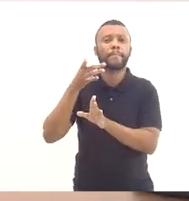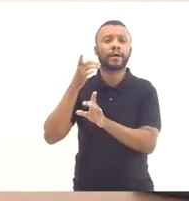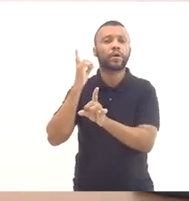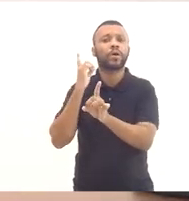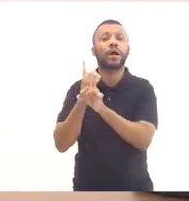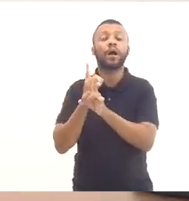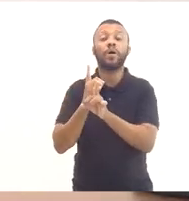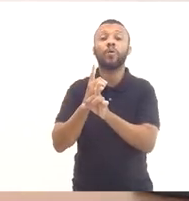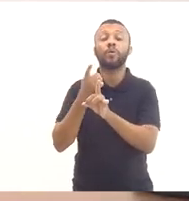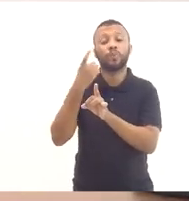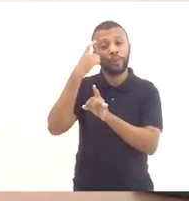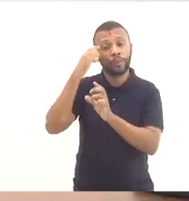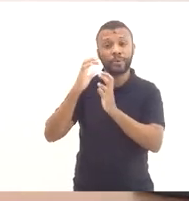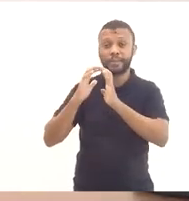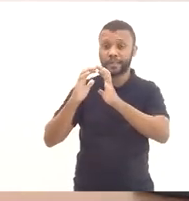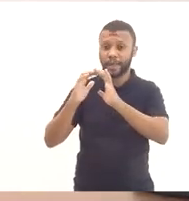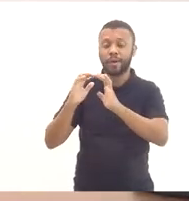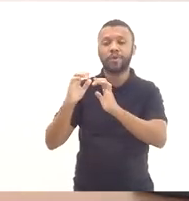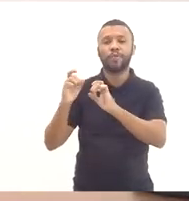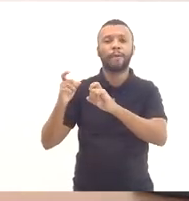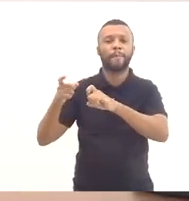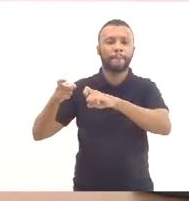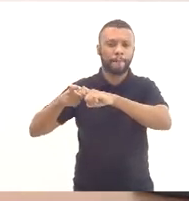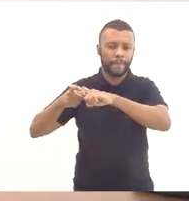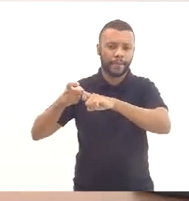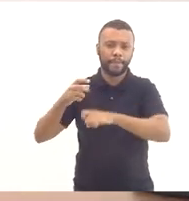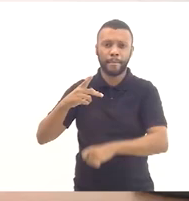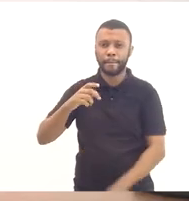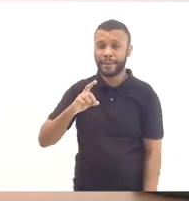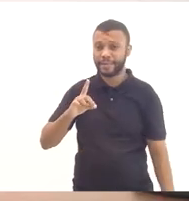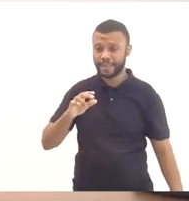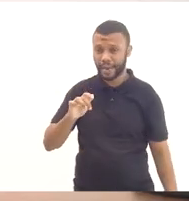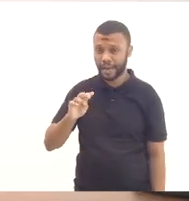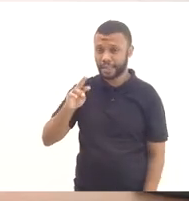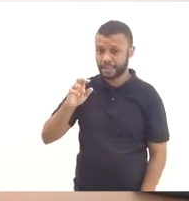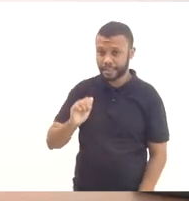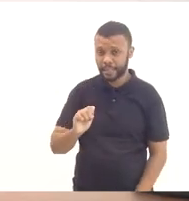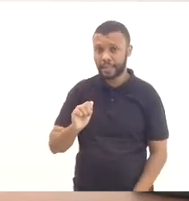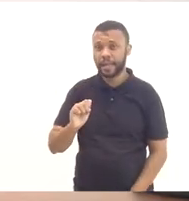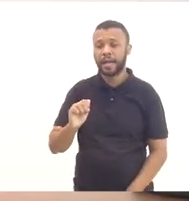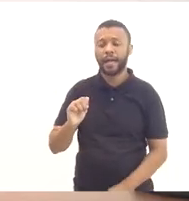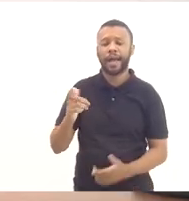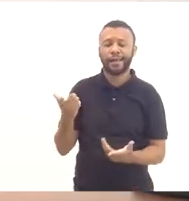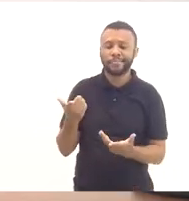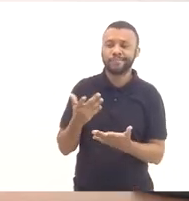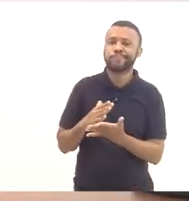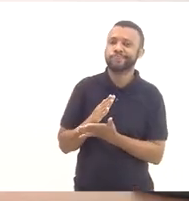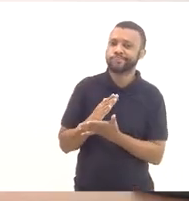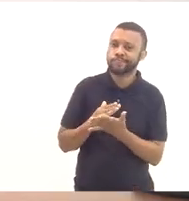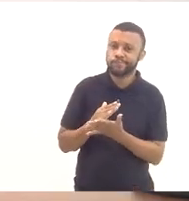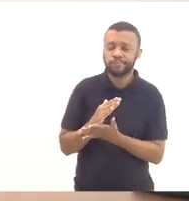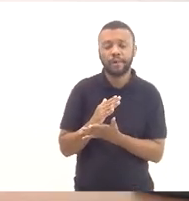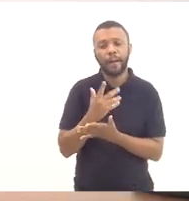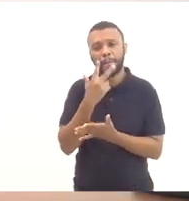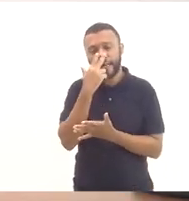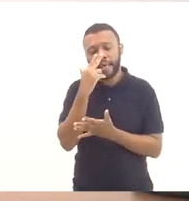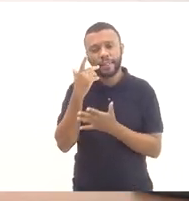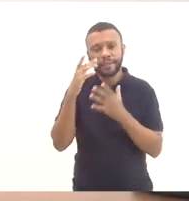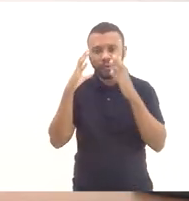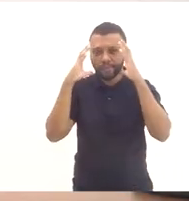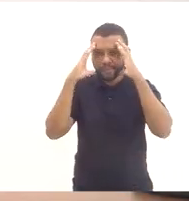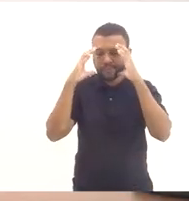isso depois de eu de eu ter sinalizado bastante e ele dizendo que eu tava errada tava querendo adoecer meu filho Aí ele disse assim olha o polimento dele passou um pouquinho